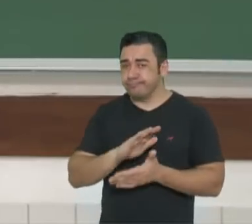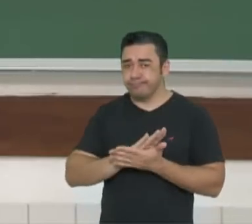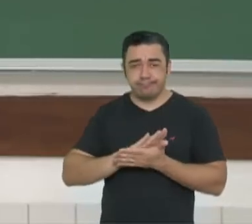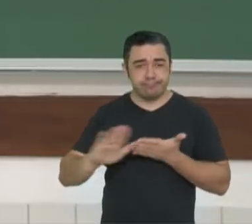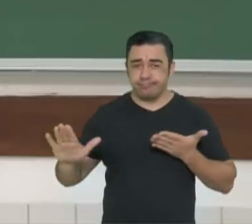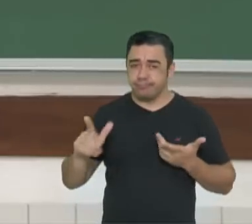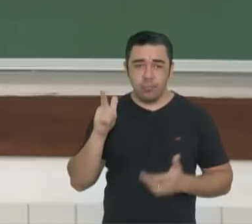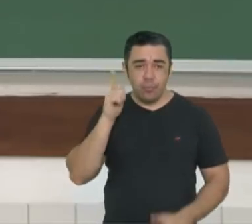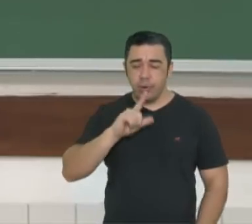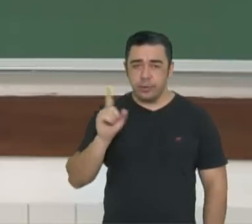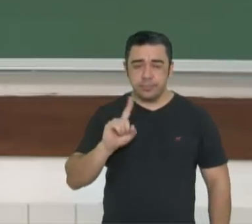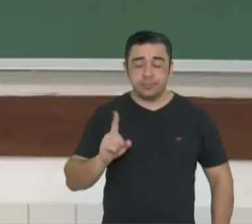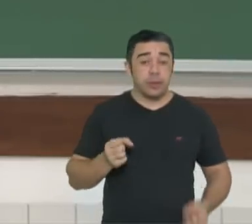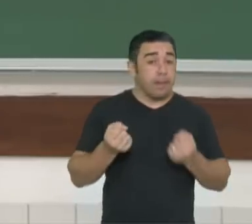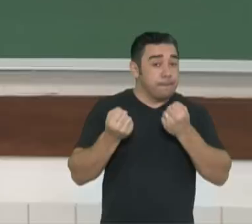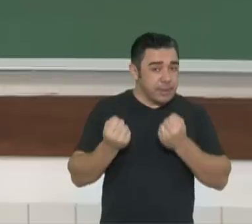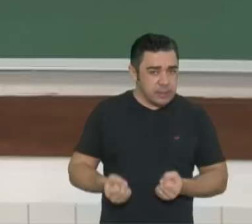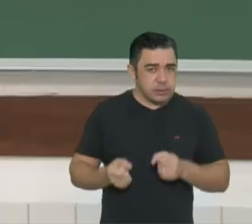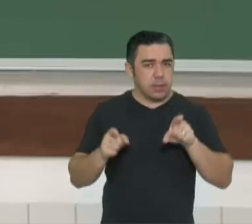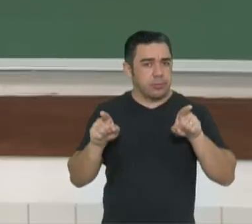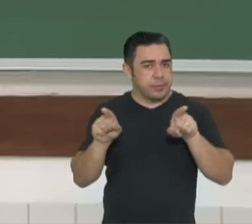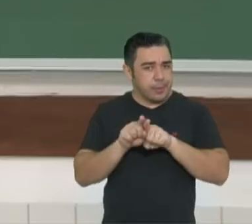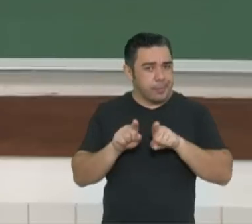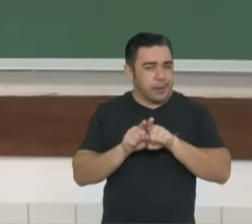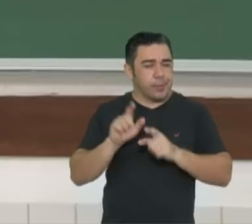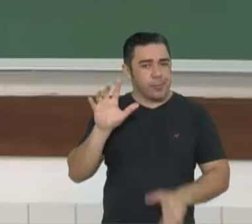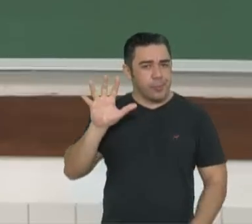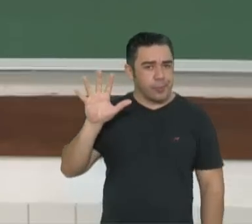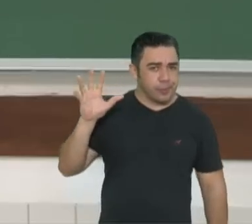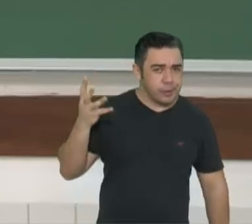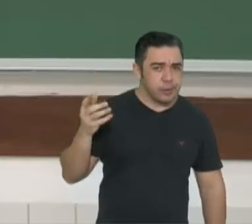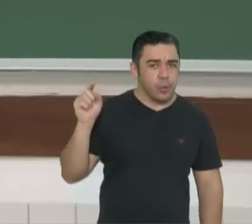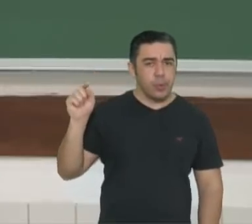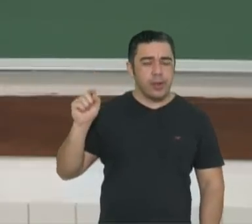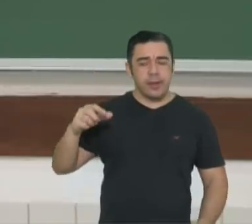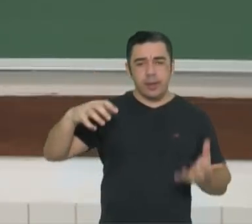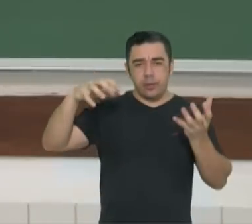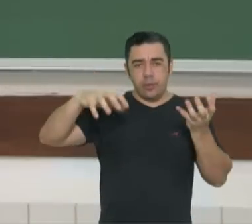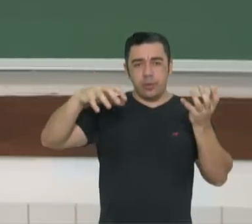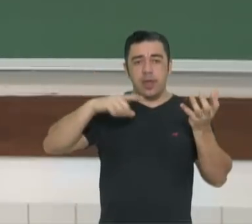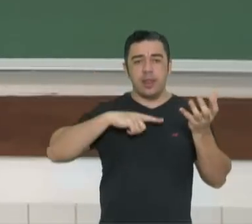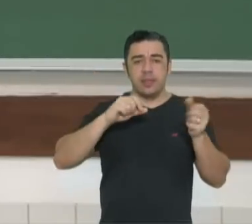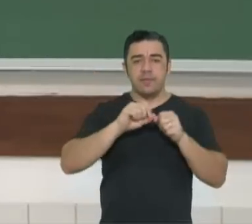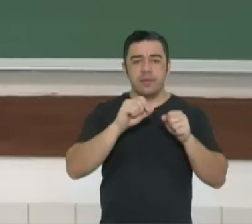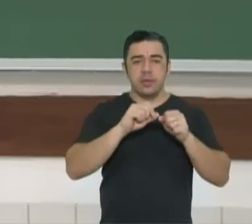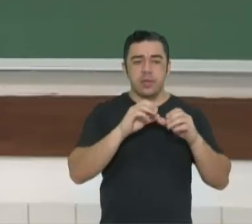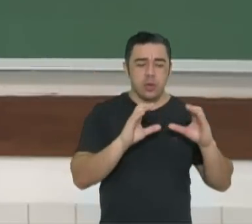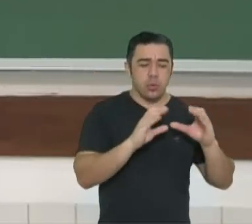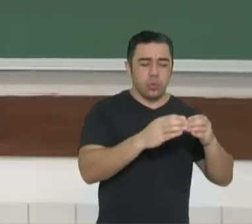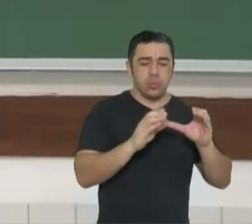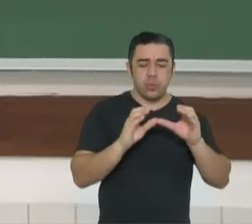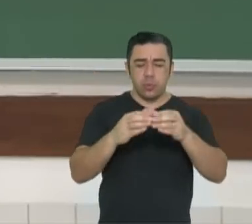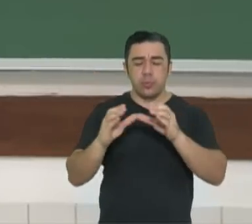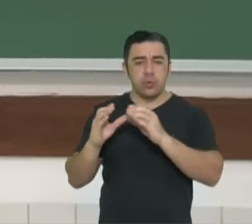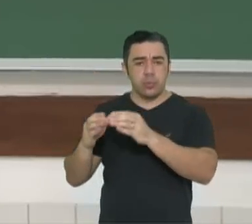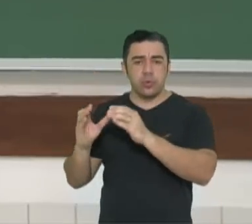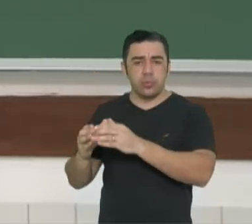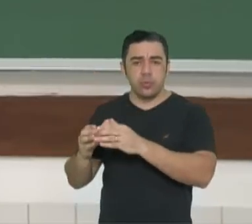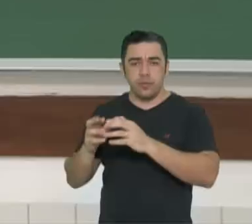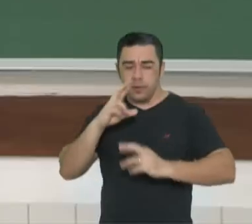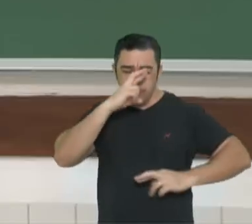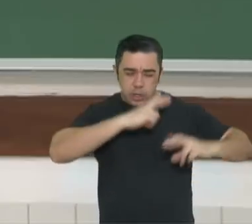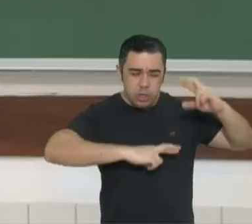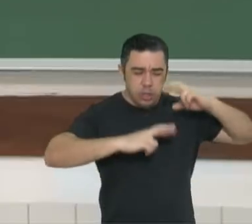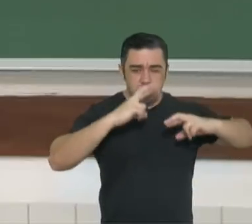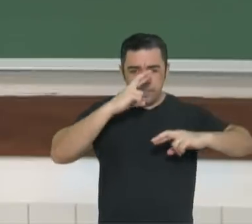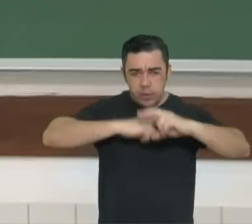que pesava contra o Jânio no Congresso. Ele havia instalado comissões de investigação que, algumas